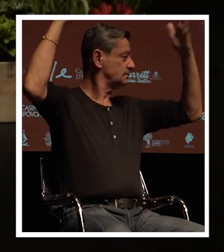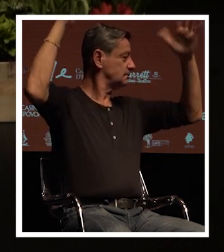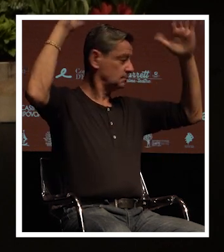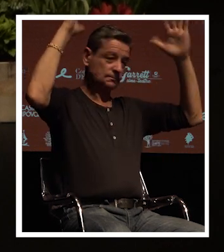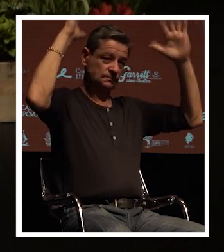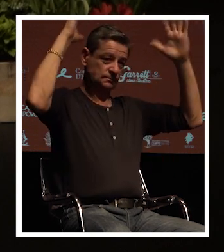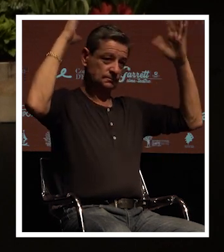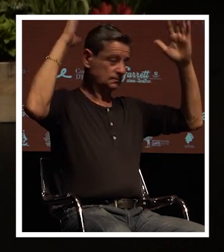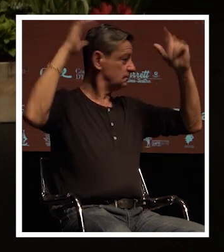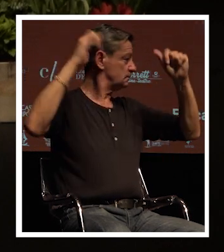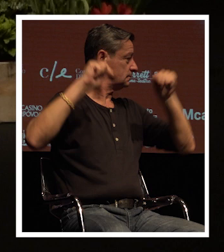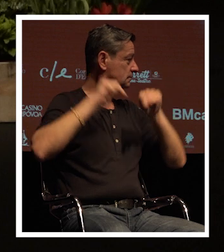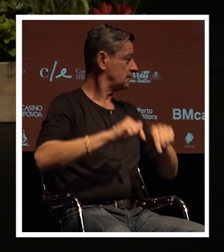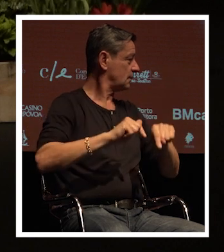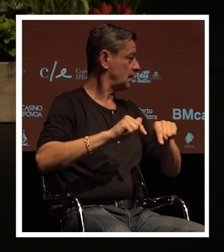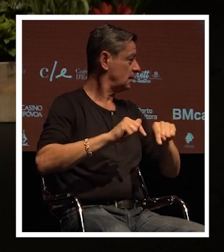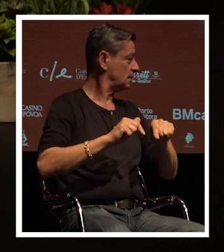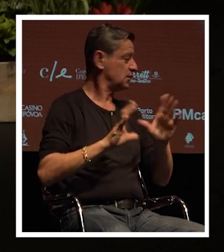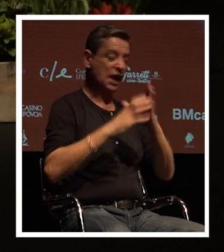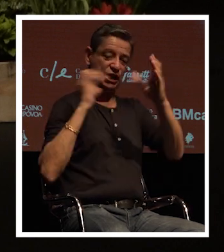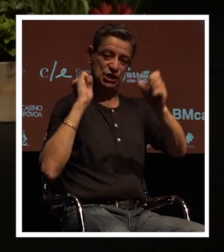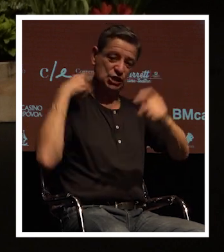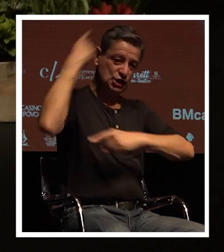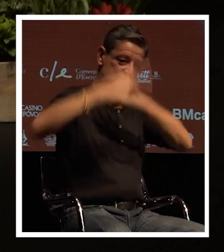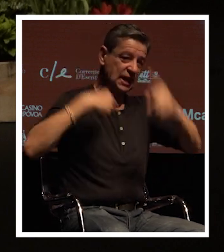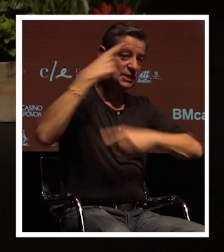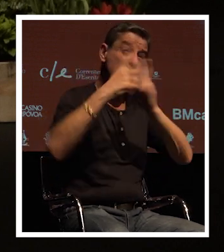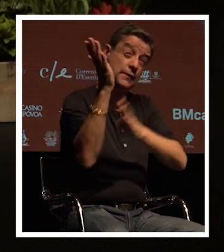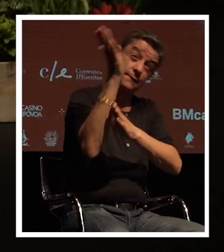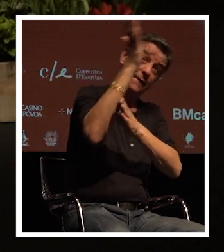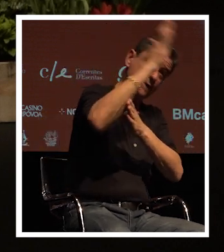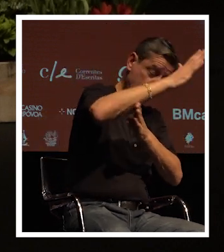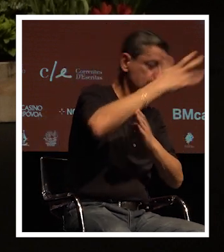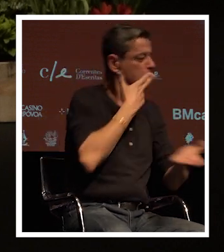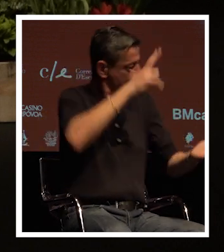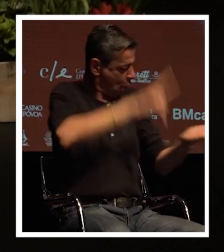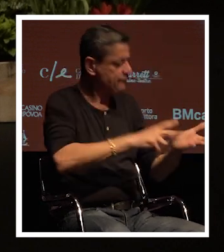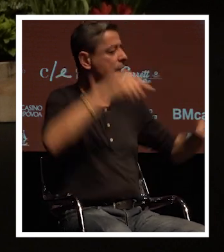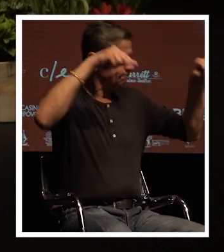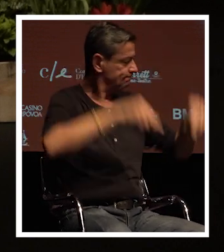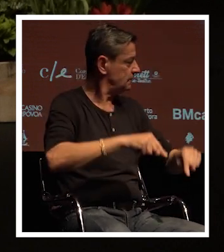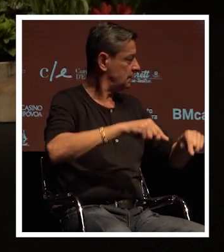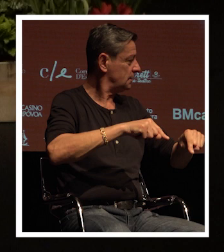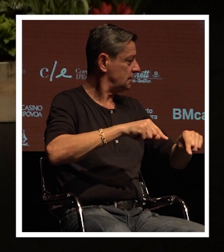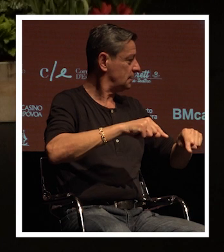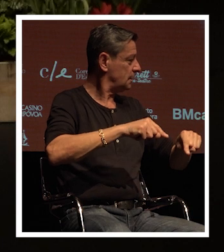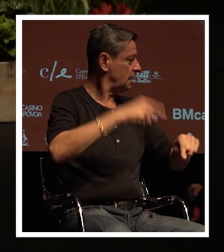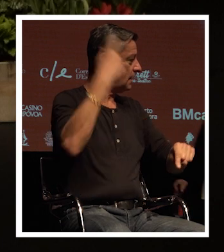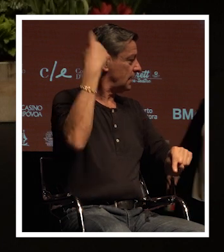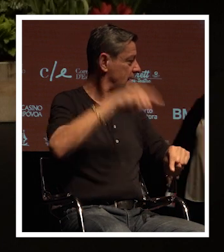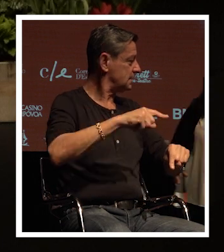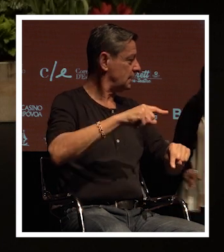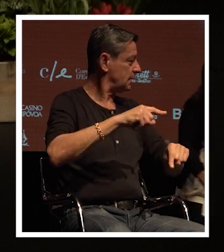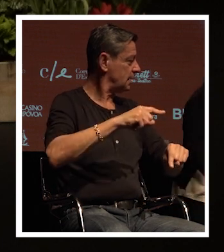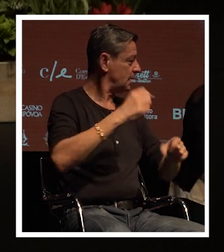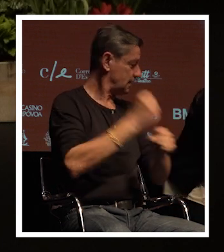sonora e a banda sonora das Gerações que estão por vir o que prova a o que o prova é o facto da sua